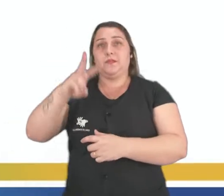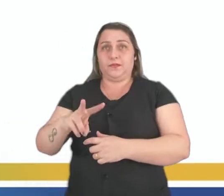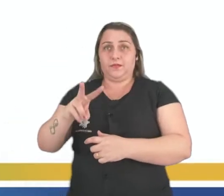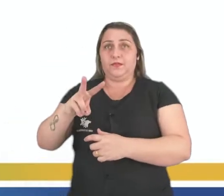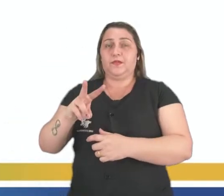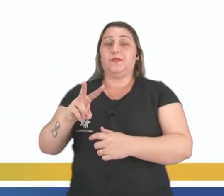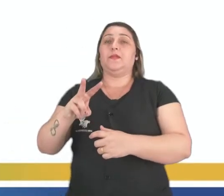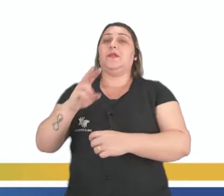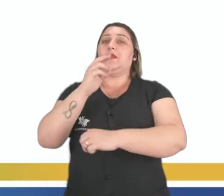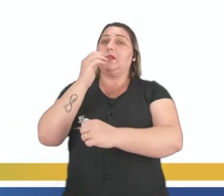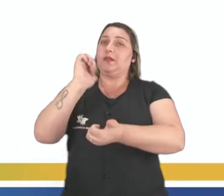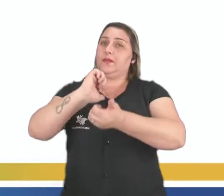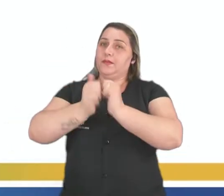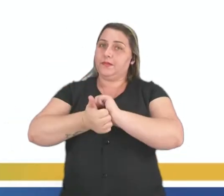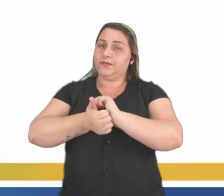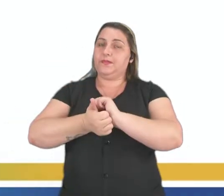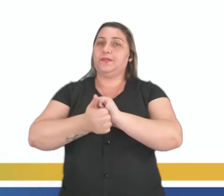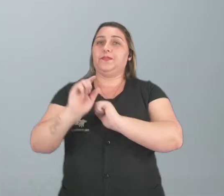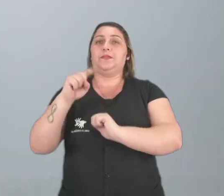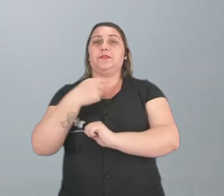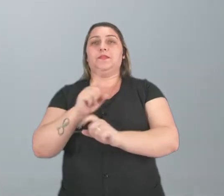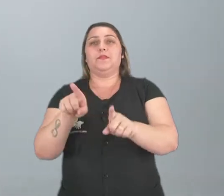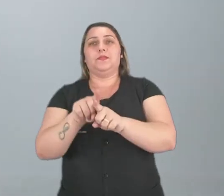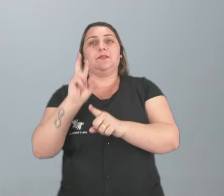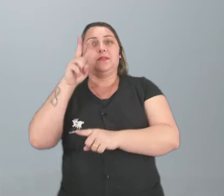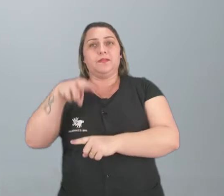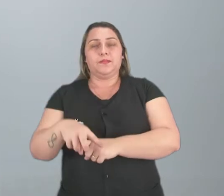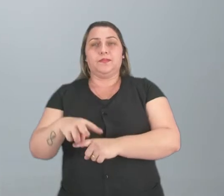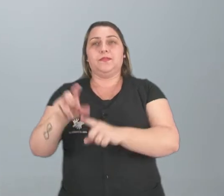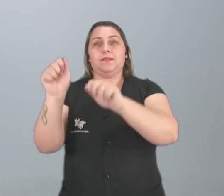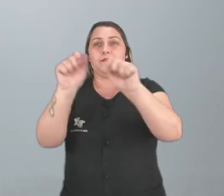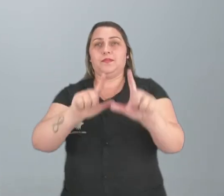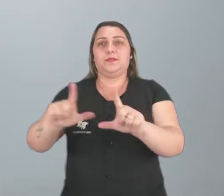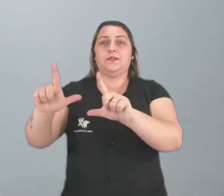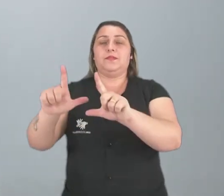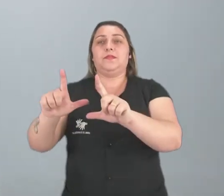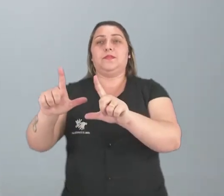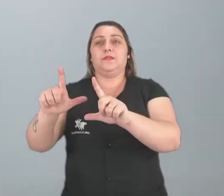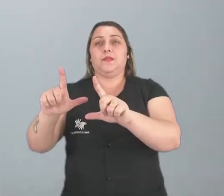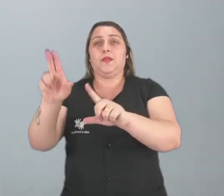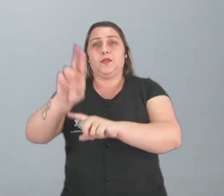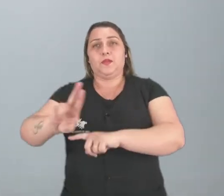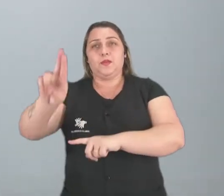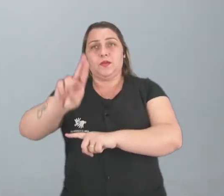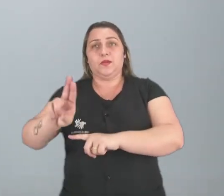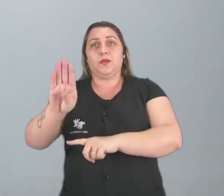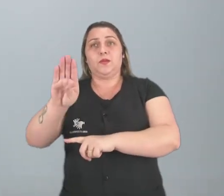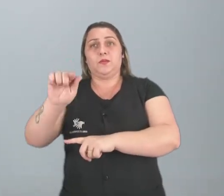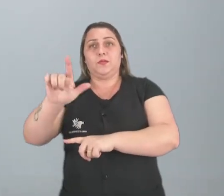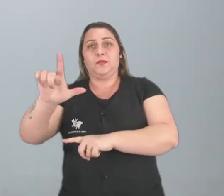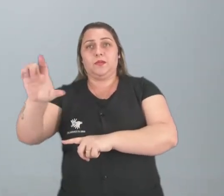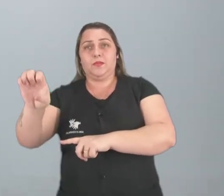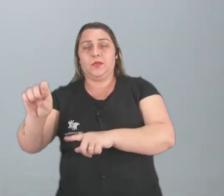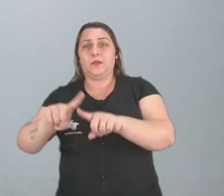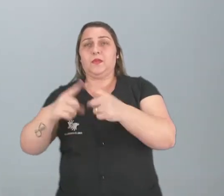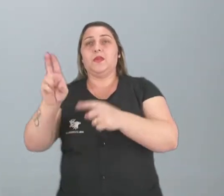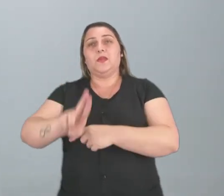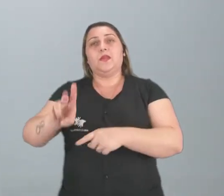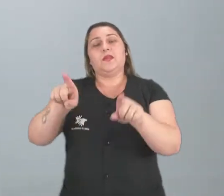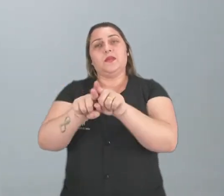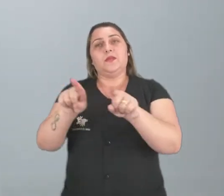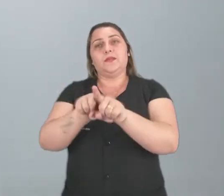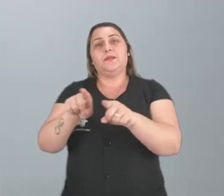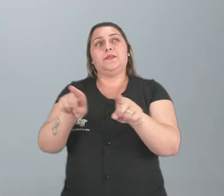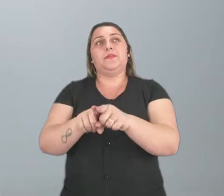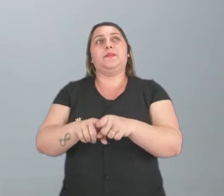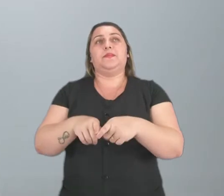contorcionismo é um esporte e, como a gente também viu nesse slide, ele é bem utilizado no balé, mas ele é utilizado em outro ramo